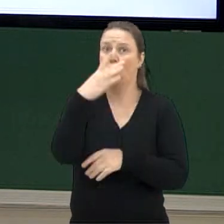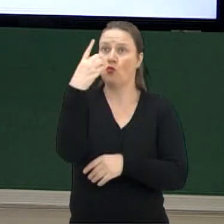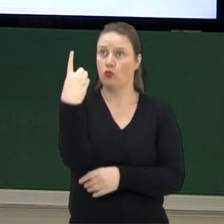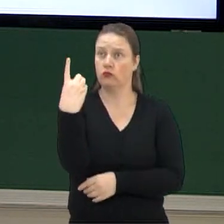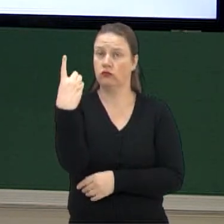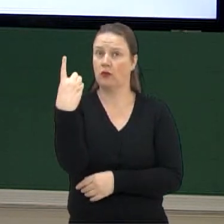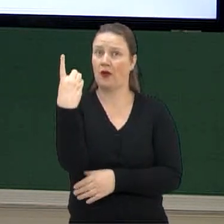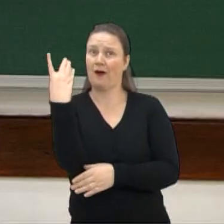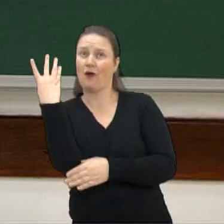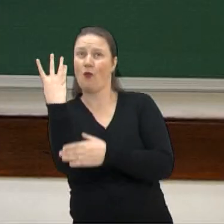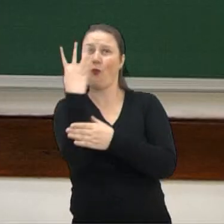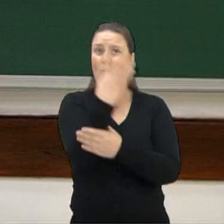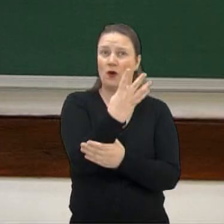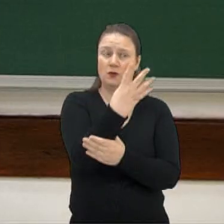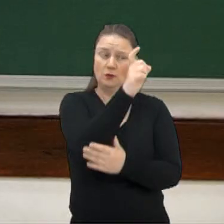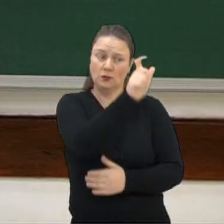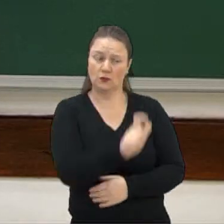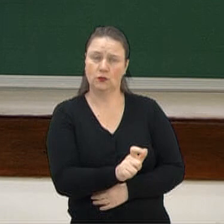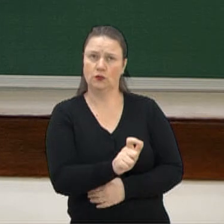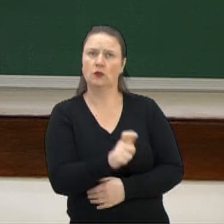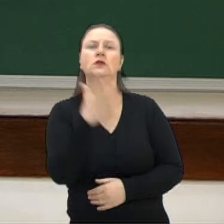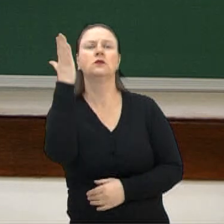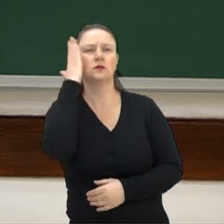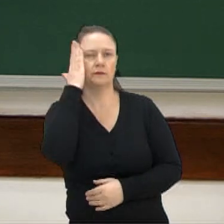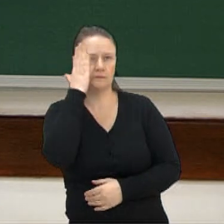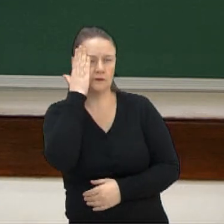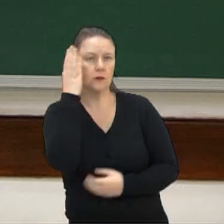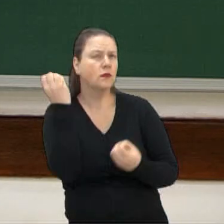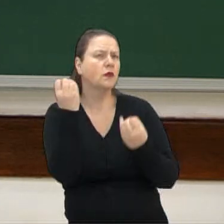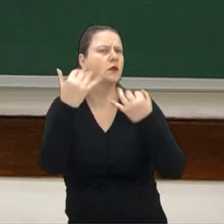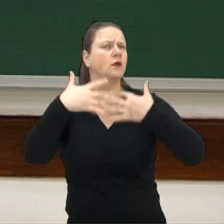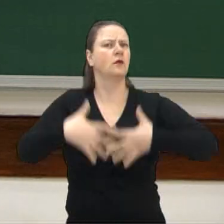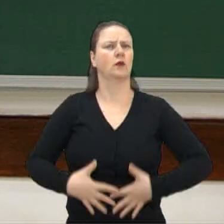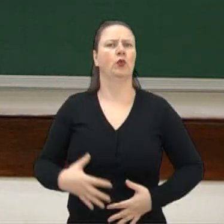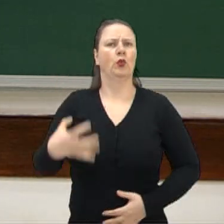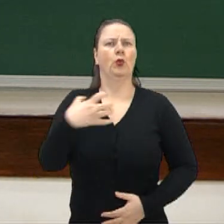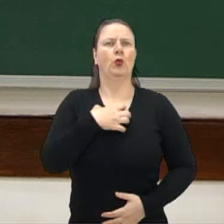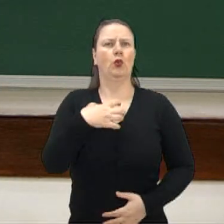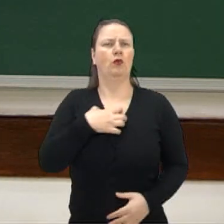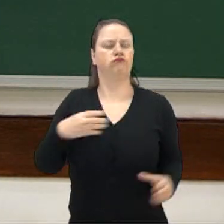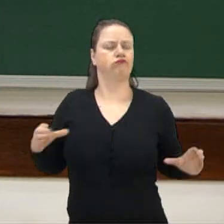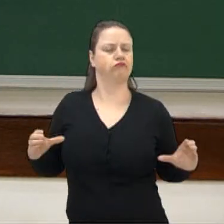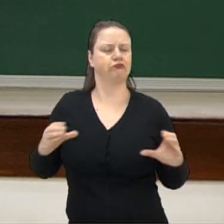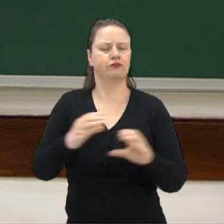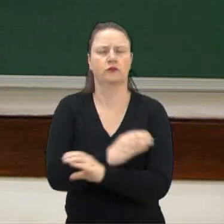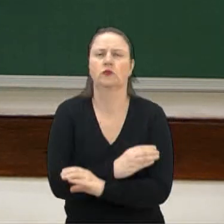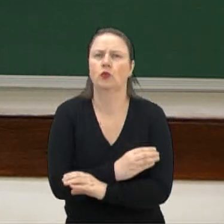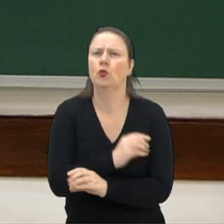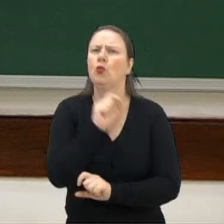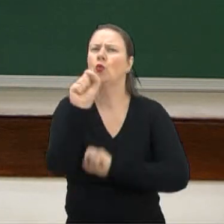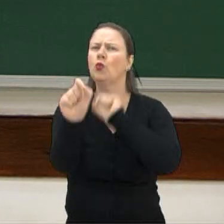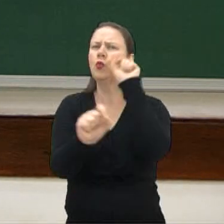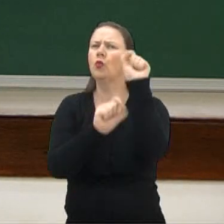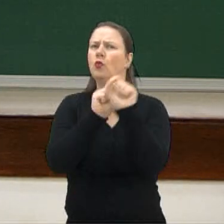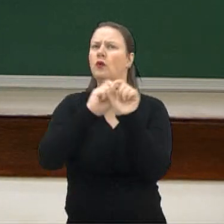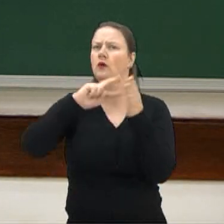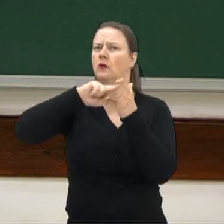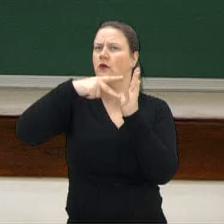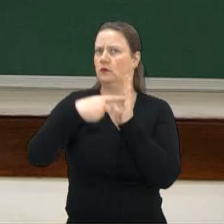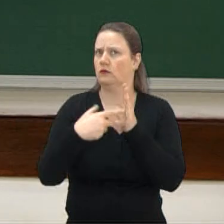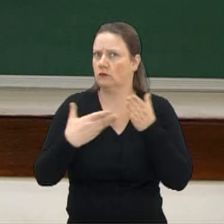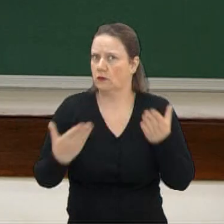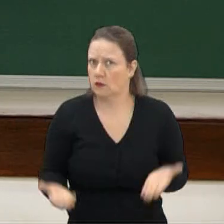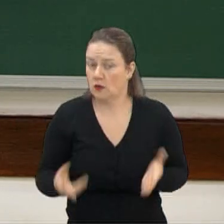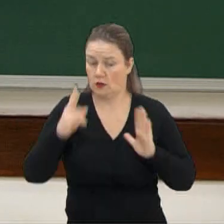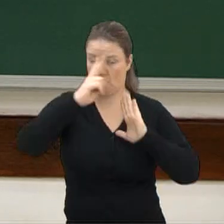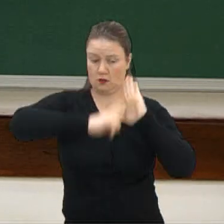modo pleno. Vocês vão explicar o sentido desse de modo pleno. O que isso significa? O que isso quer